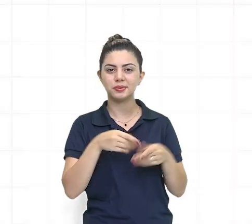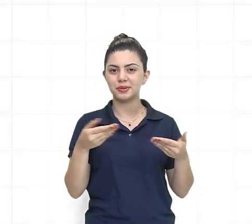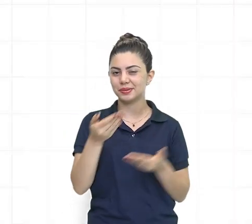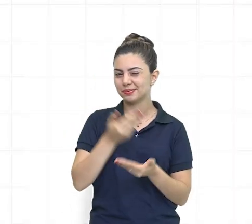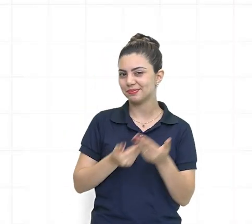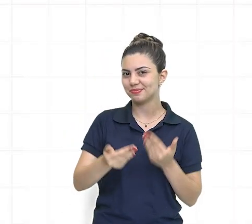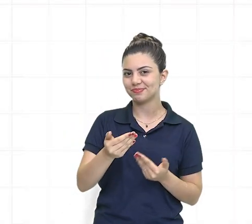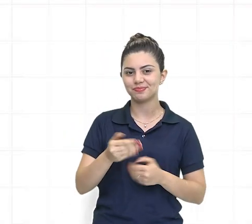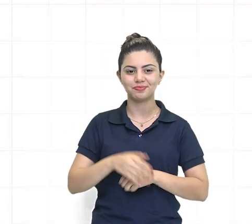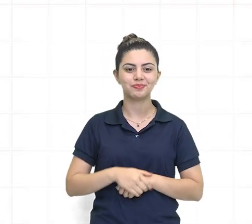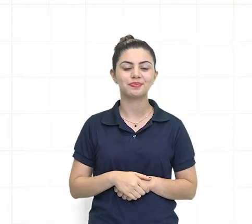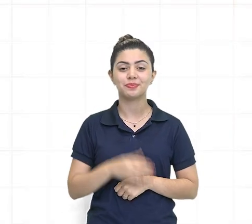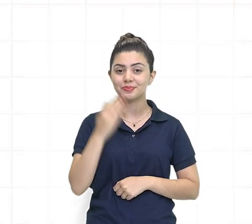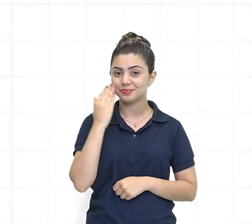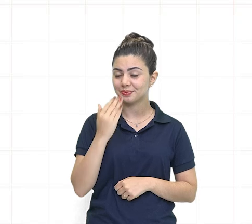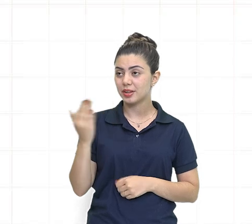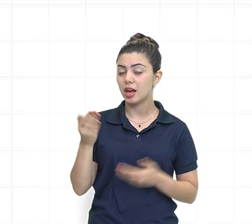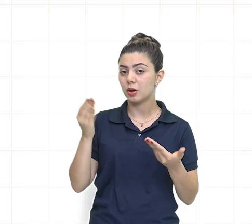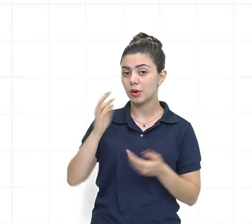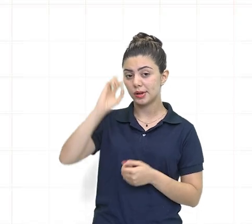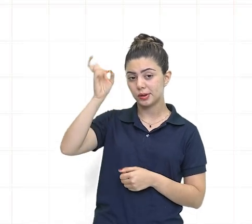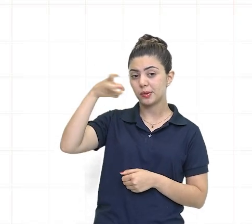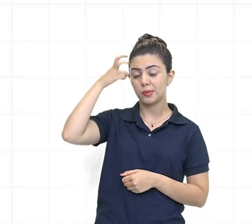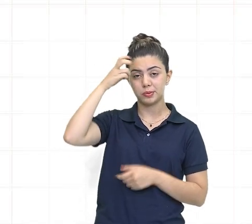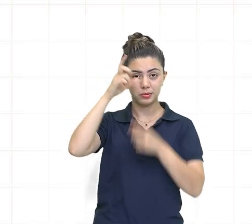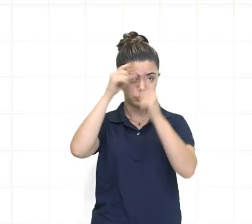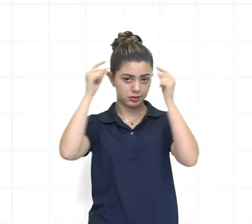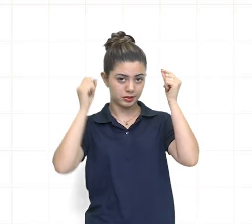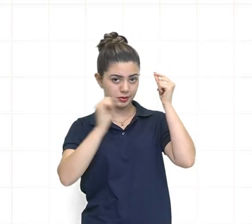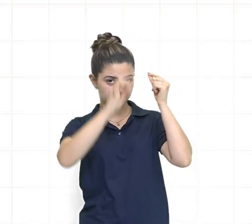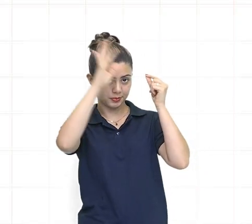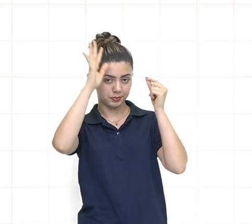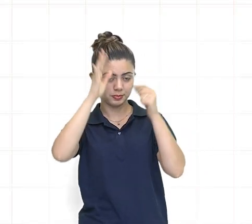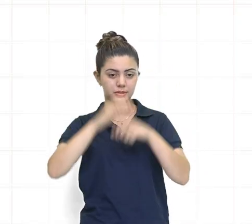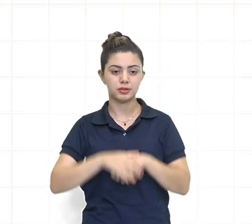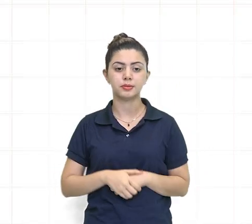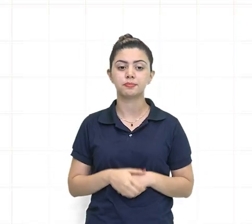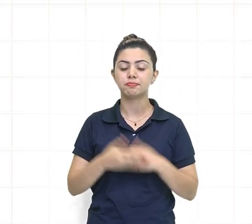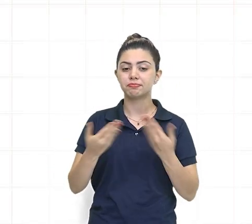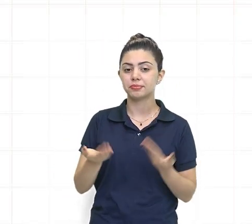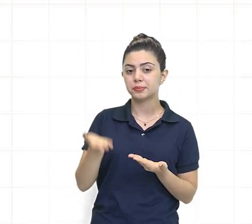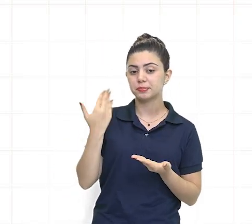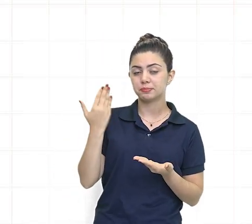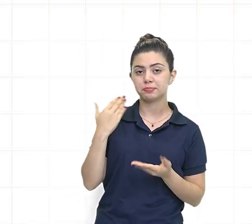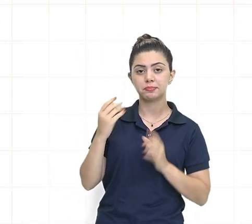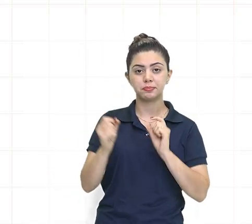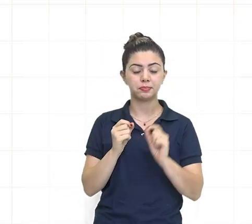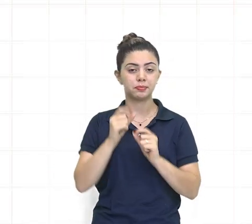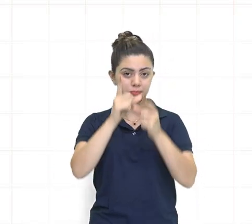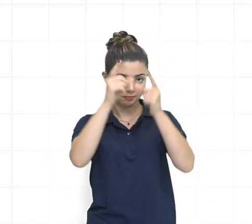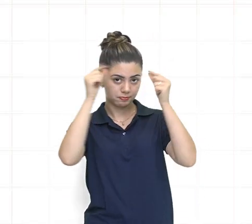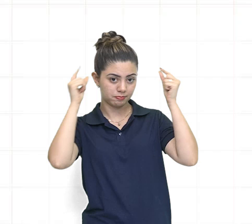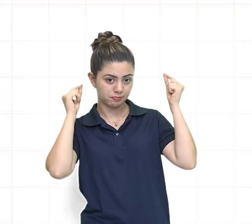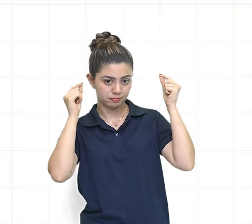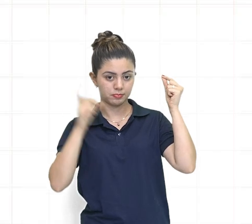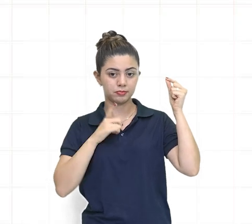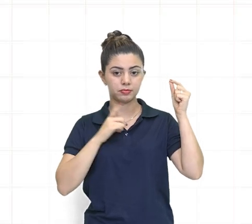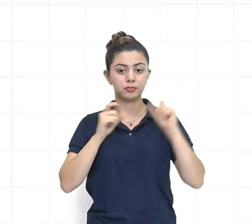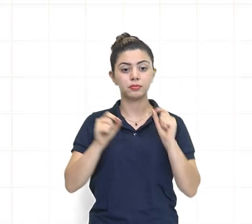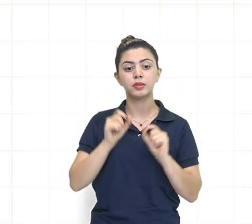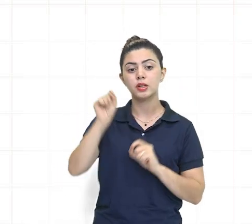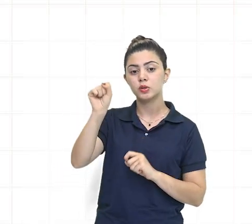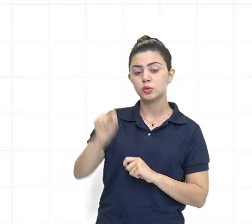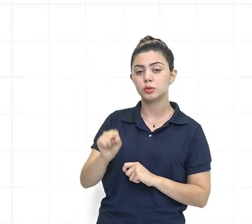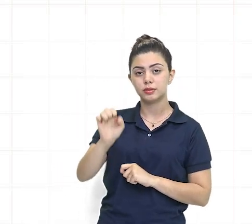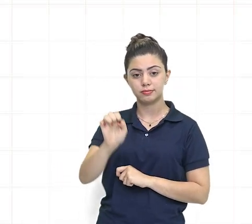Acompanhem comigo, vamos falar, então, sobre a cultura greco-romana. A Grécia Antiga localiza-se, em sua maior parte, no sudeste